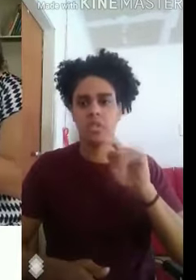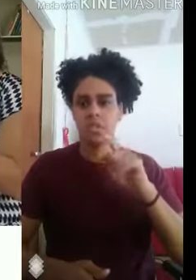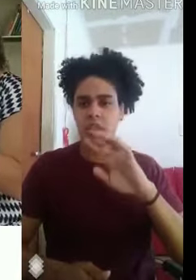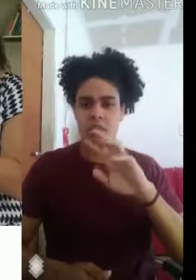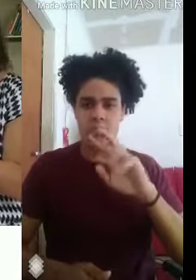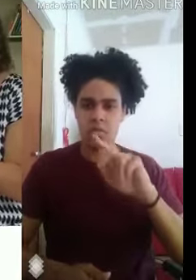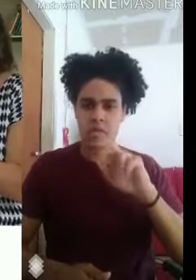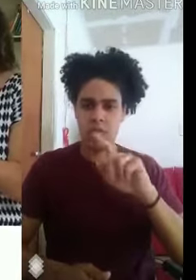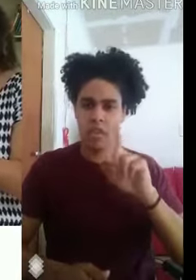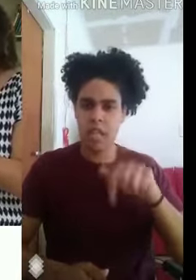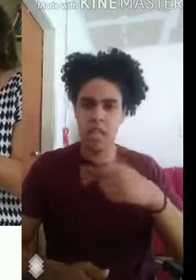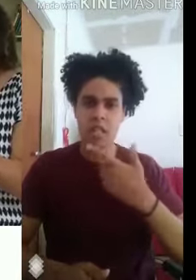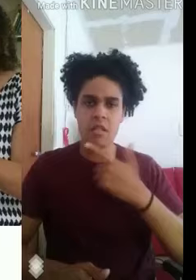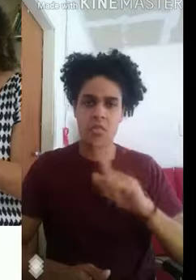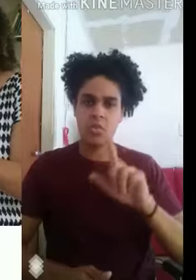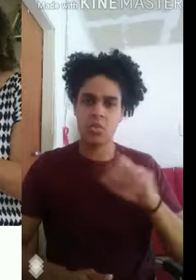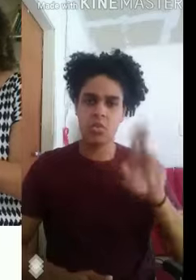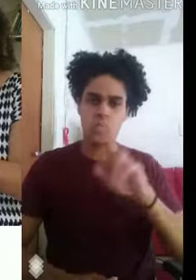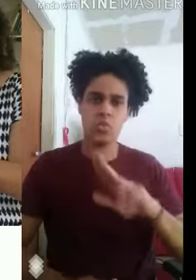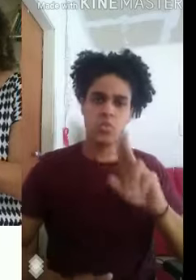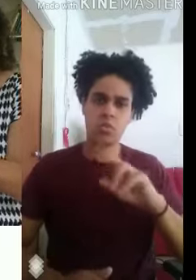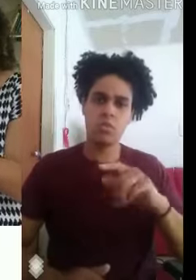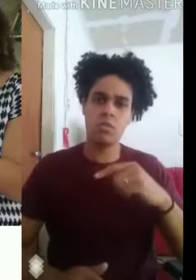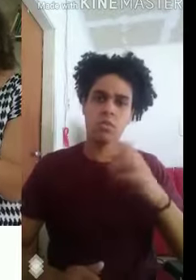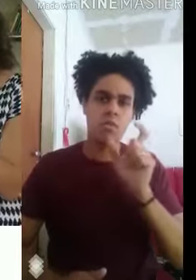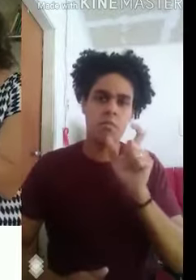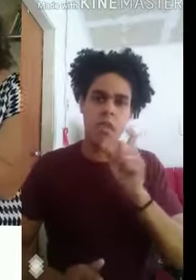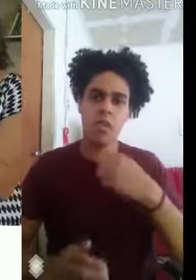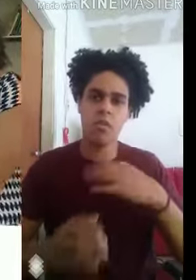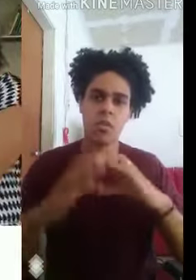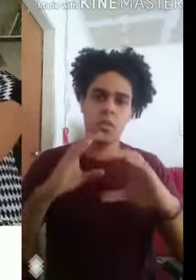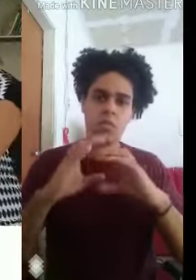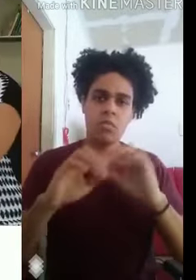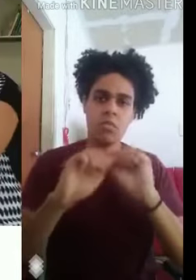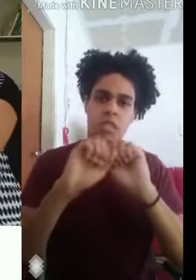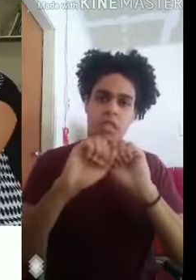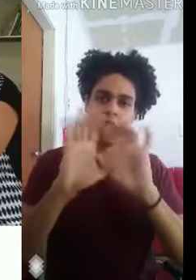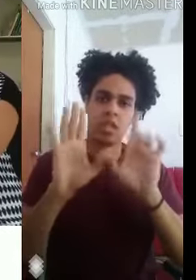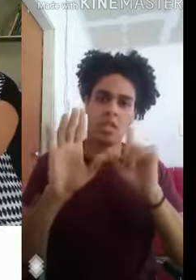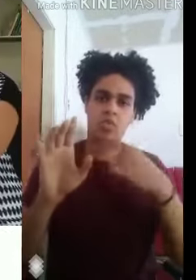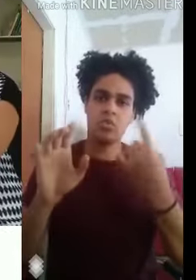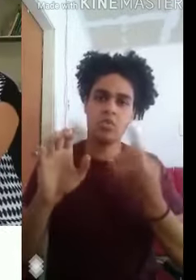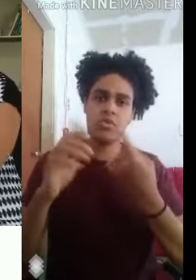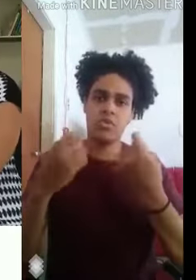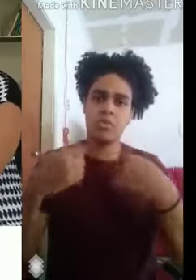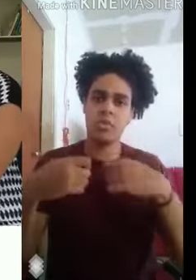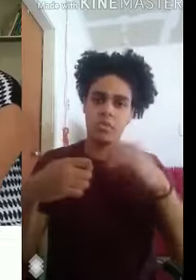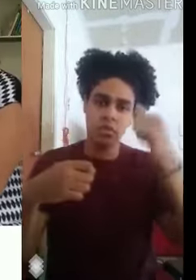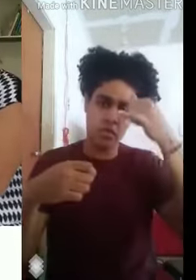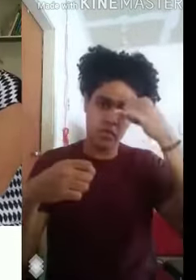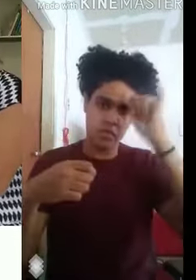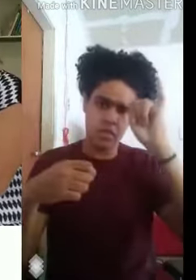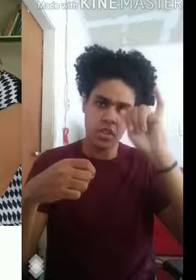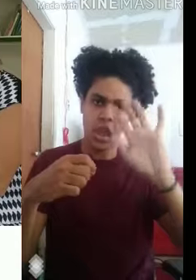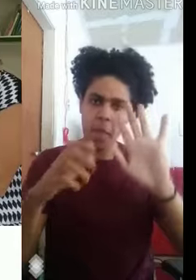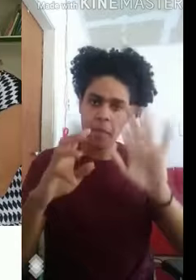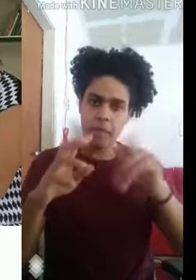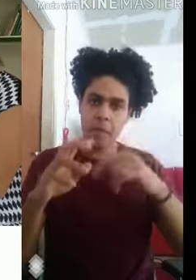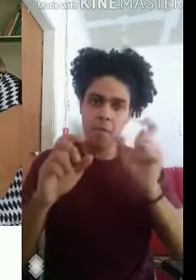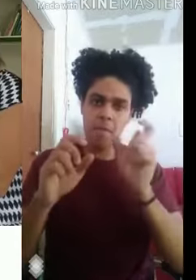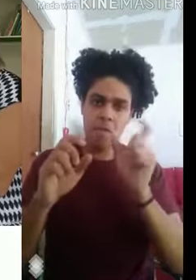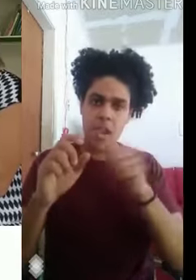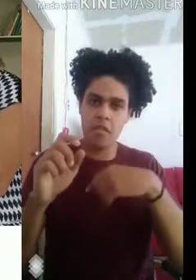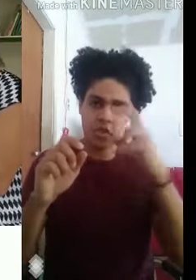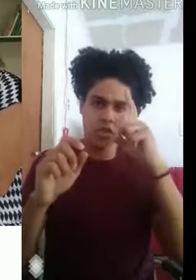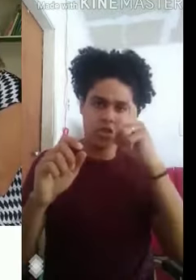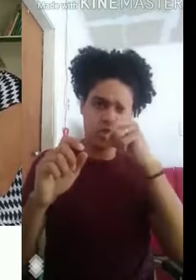erudita, é uma linguagem em que a gente usa palavras que comunicam claramente o que a gente precisa. Evitem palavras